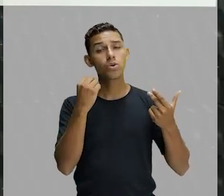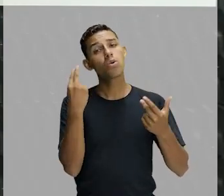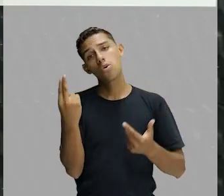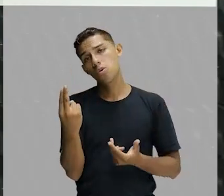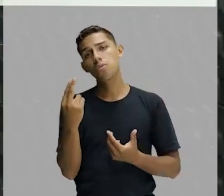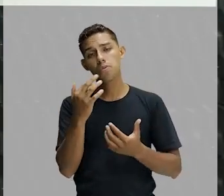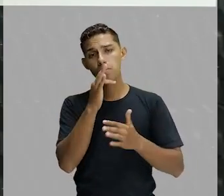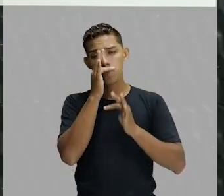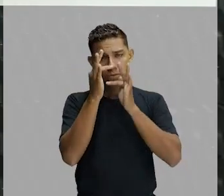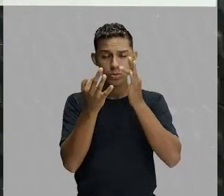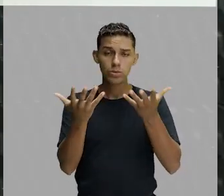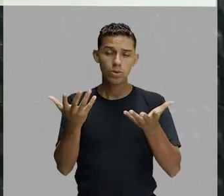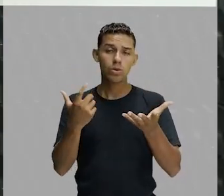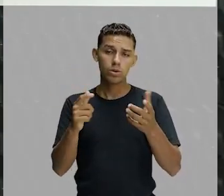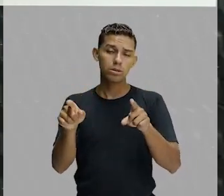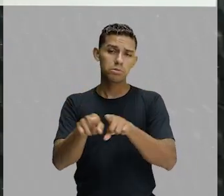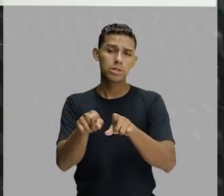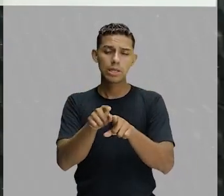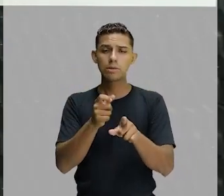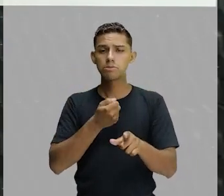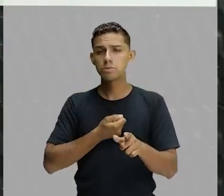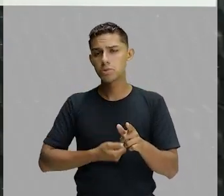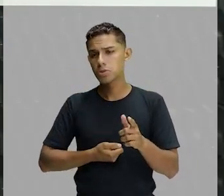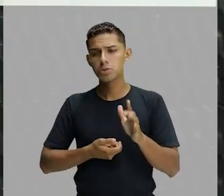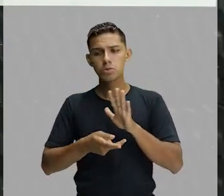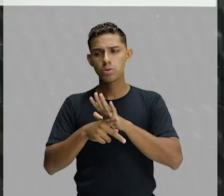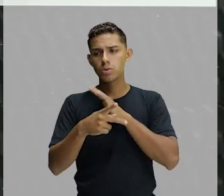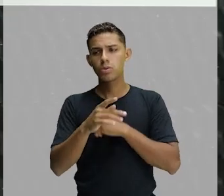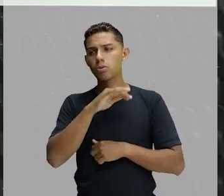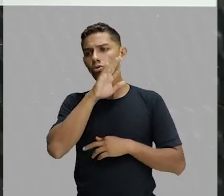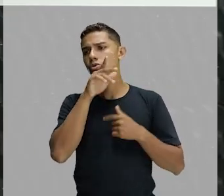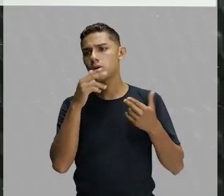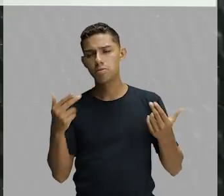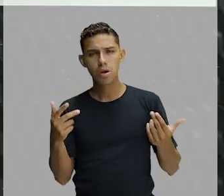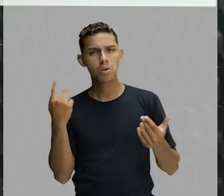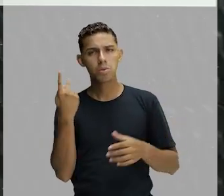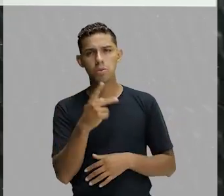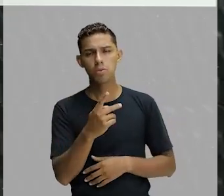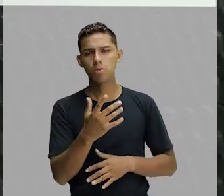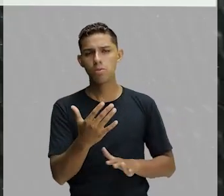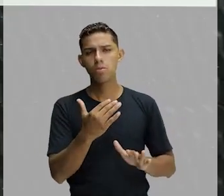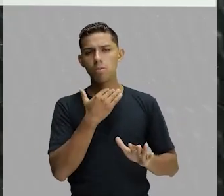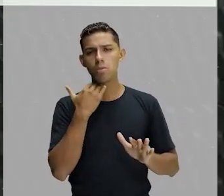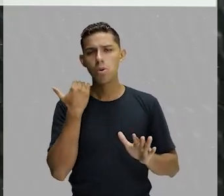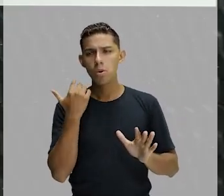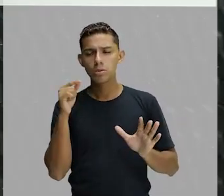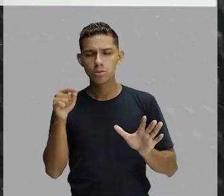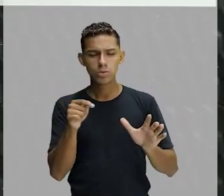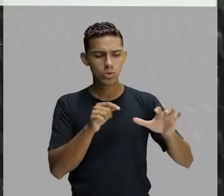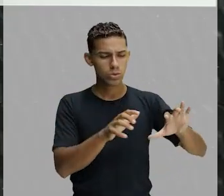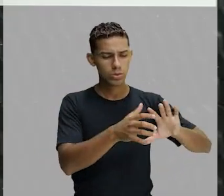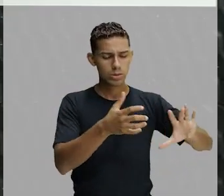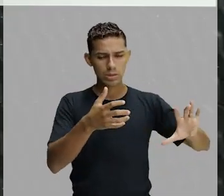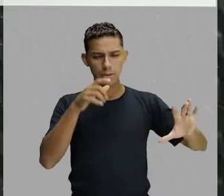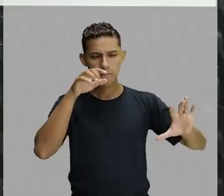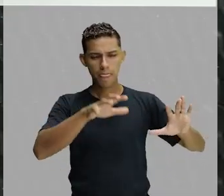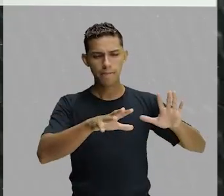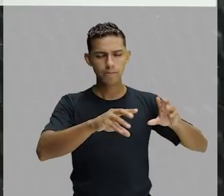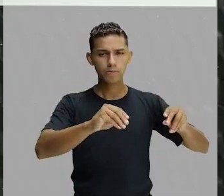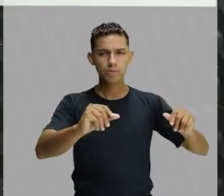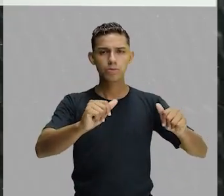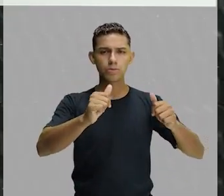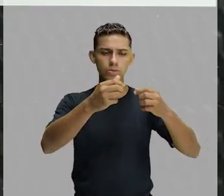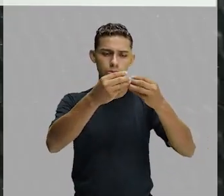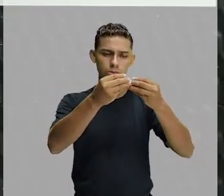até mesmo fezes de animais. Então, quando um animal morre, as partes mortais dele vai